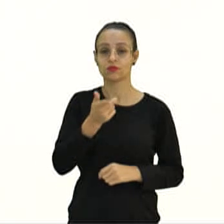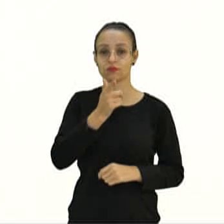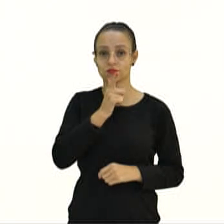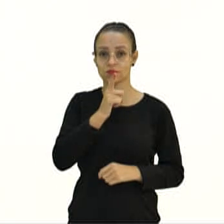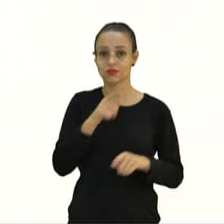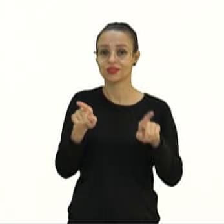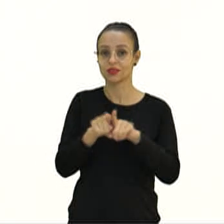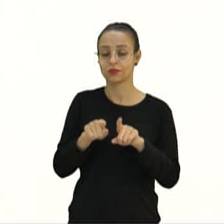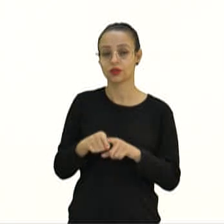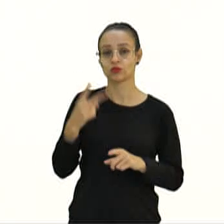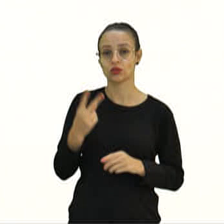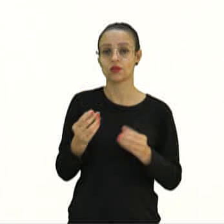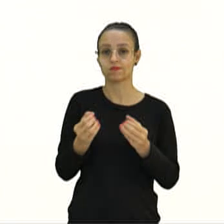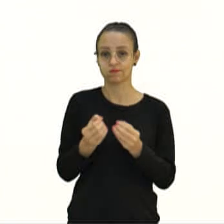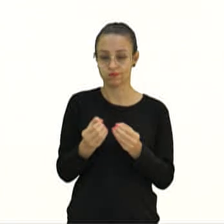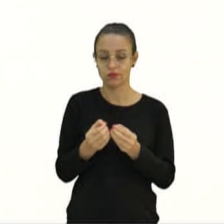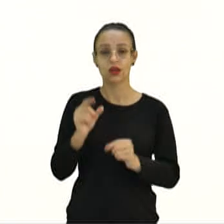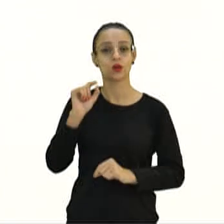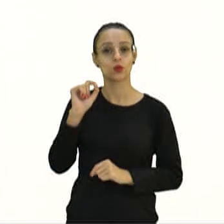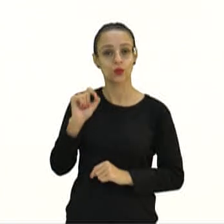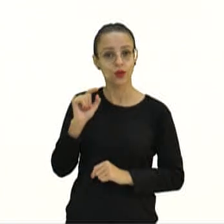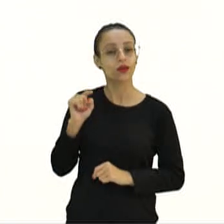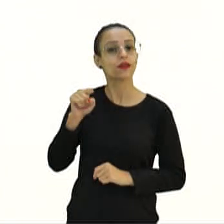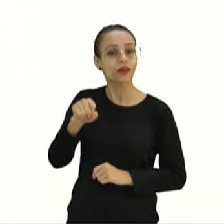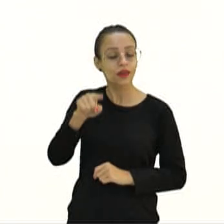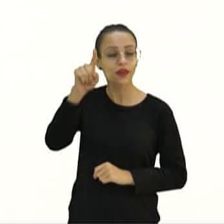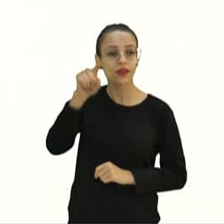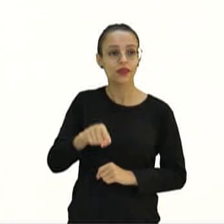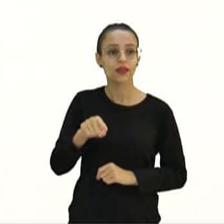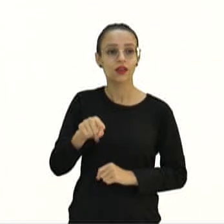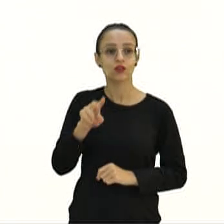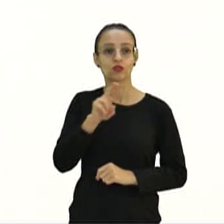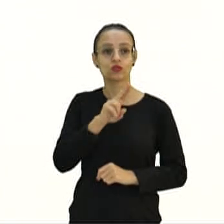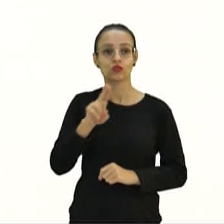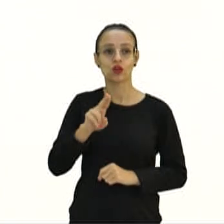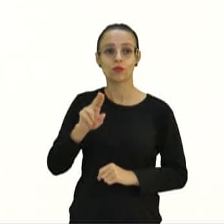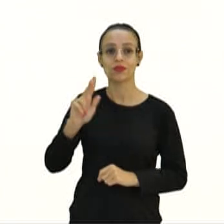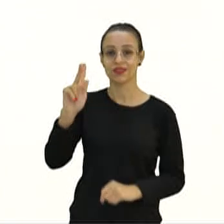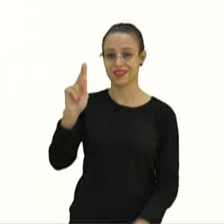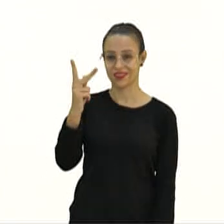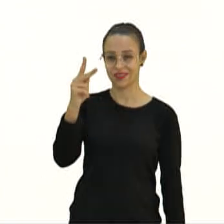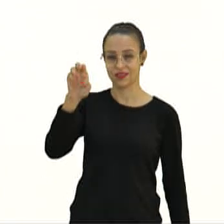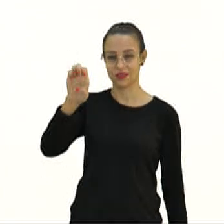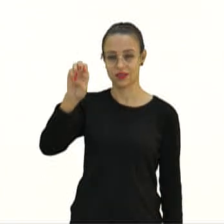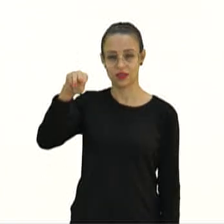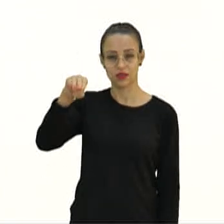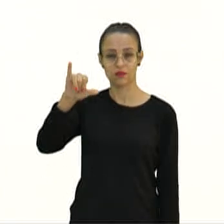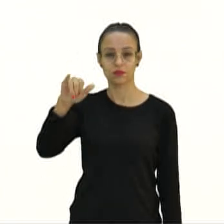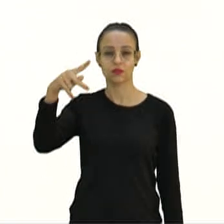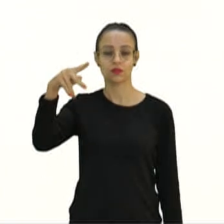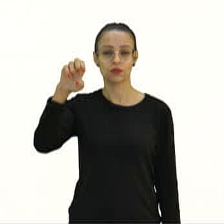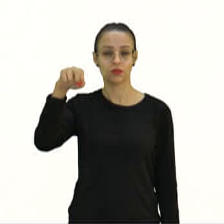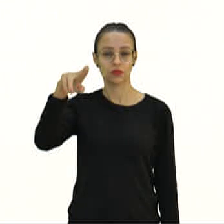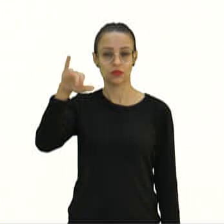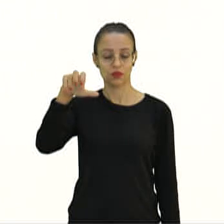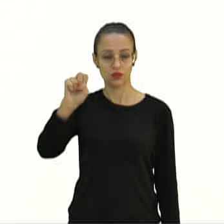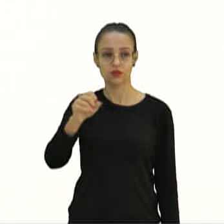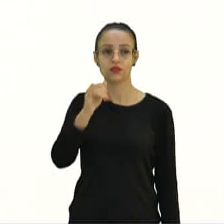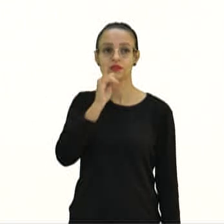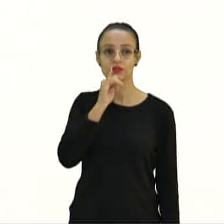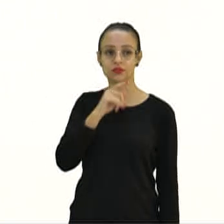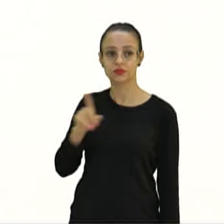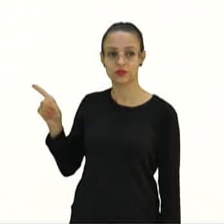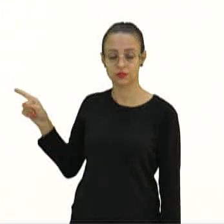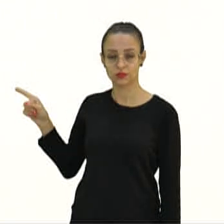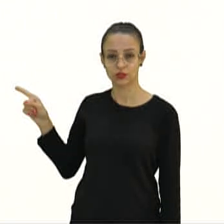2 testículos. E a gente chama isso de hemipênis. Então aqui na imagem, ó, a gente tem um exemplo do